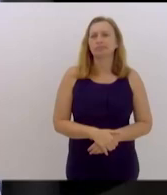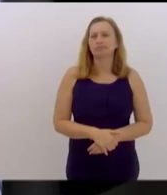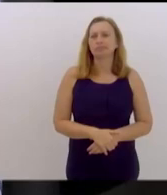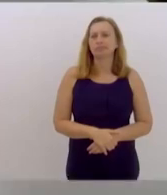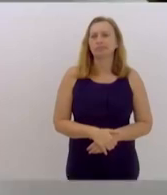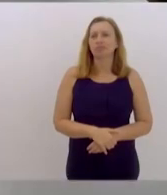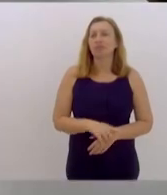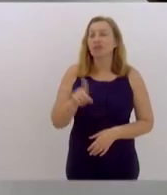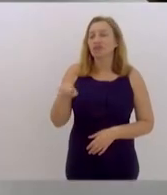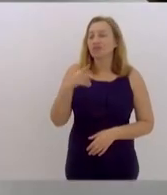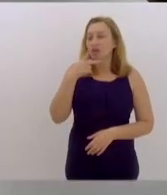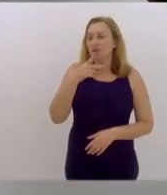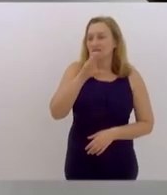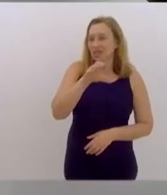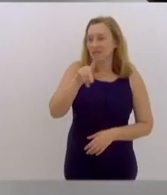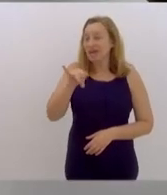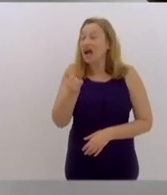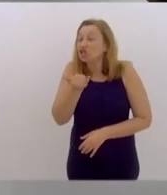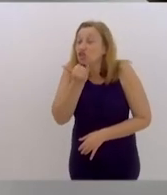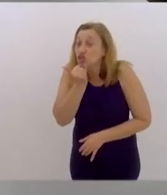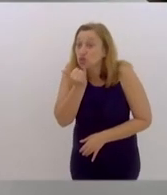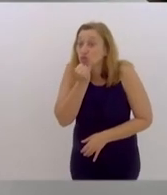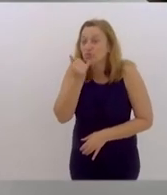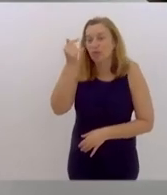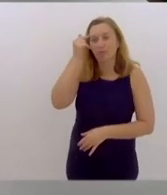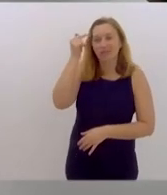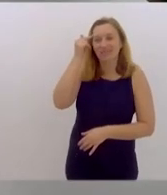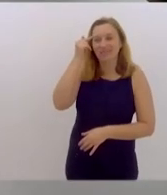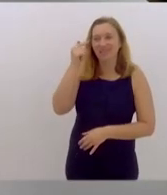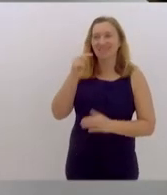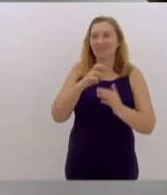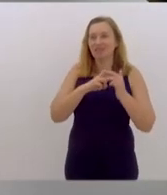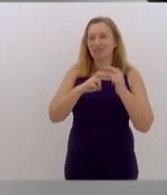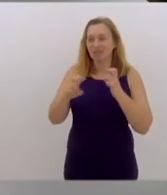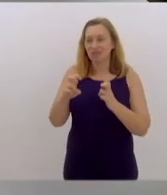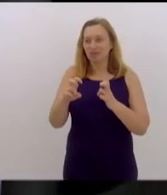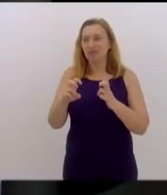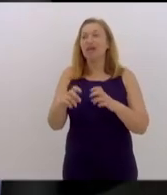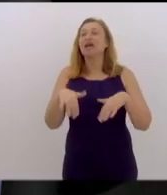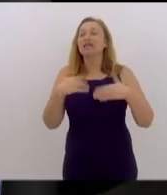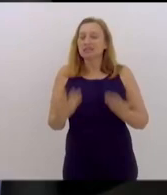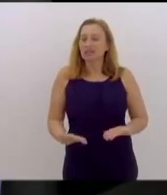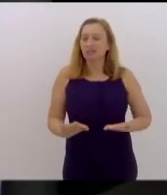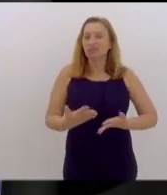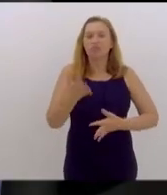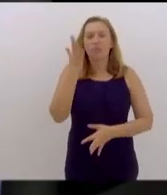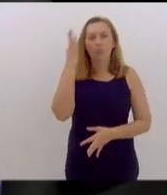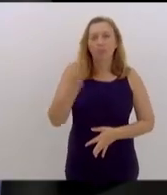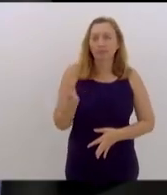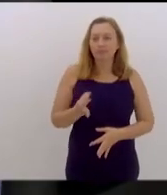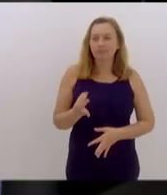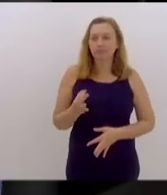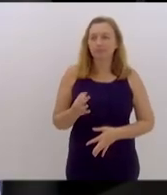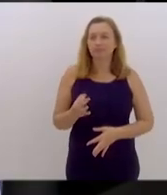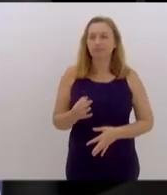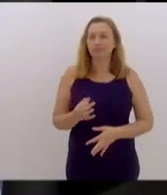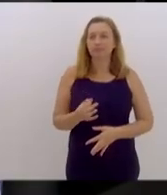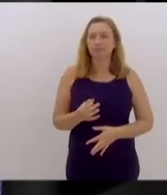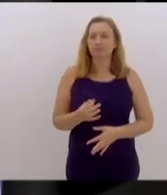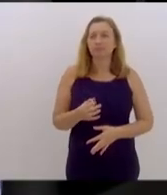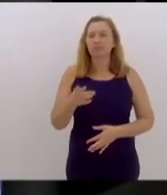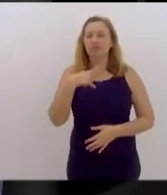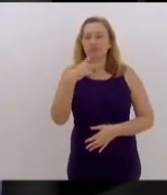falei desculpa desculpa eu estava pensando na SuperVia desculpe e eu nem sei se você excelência